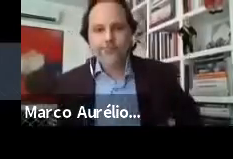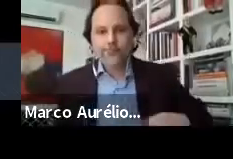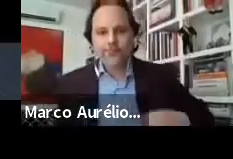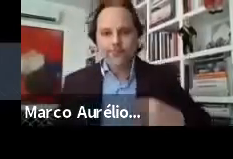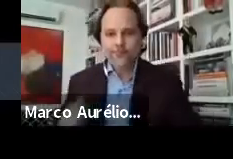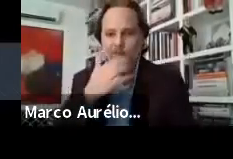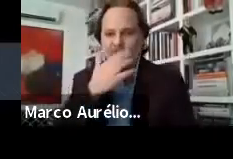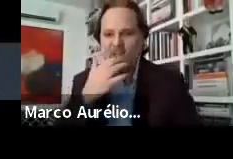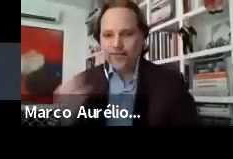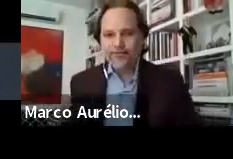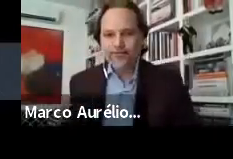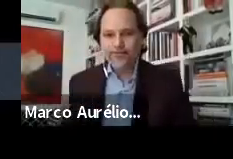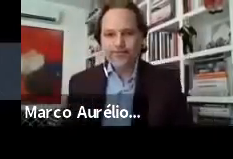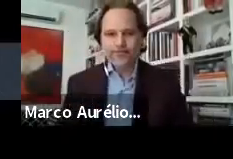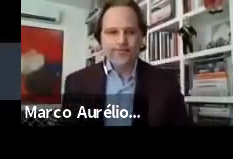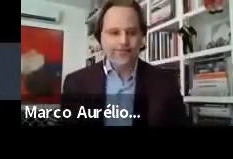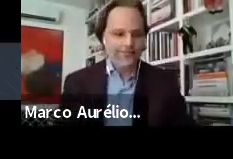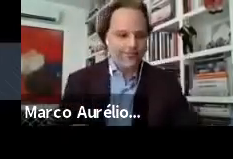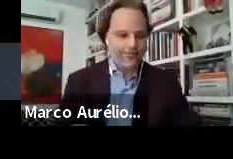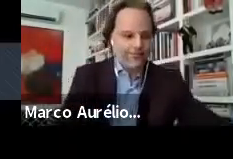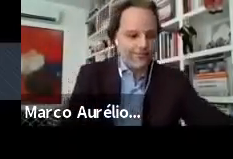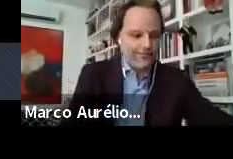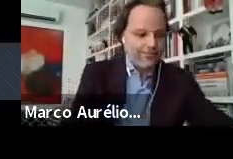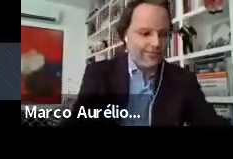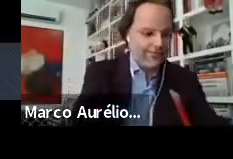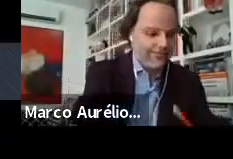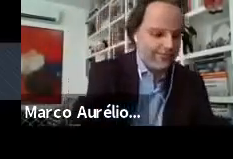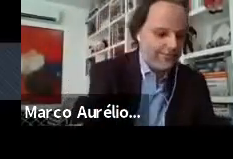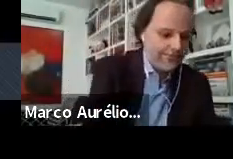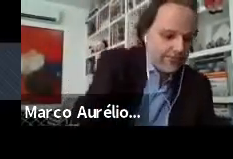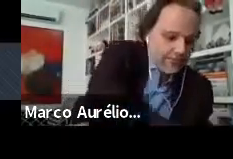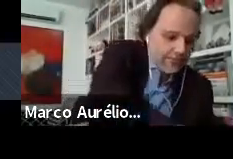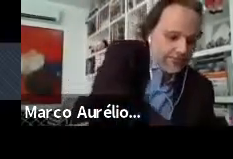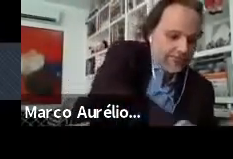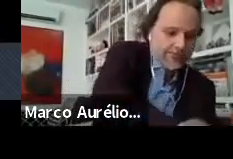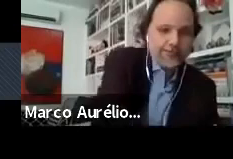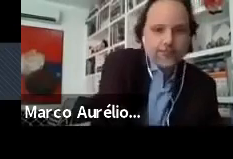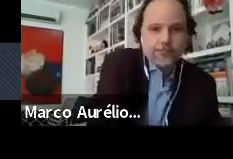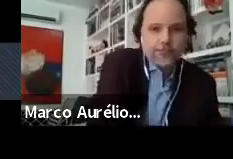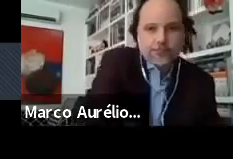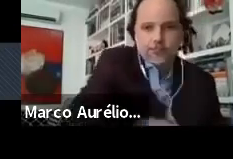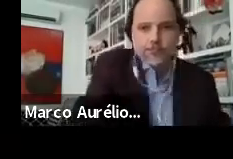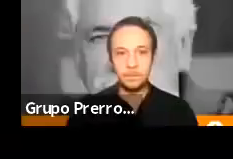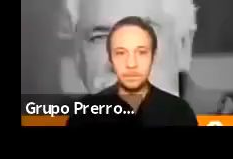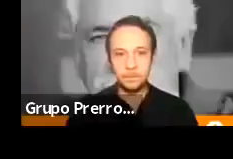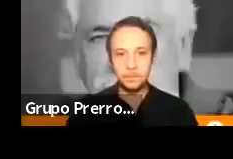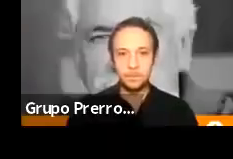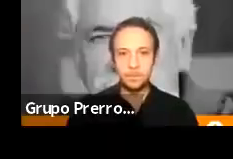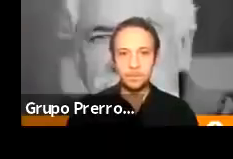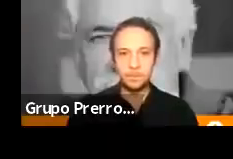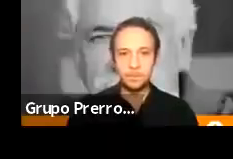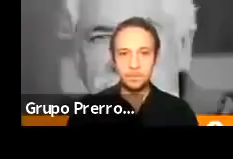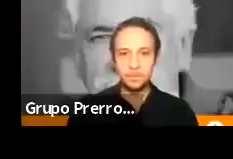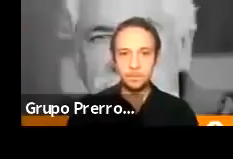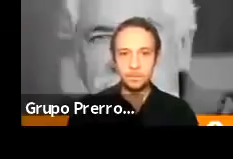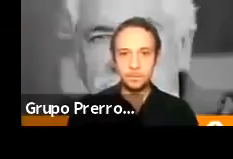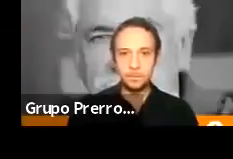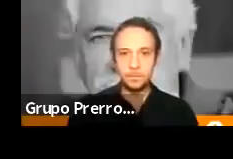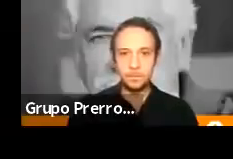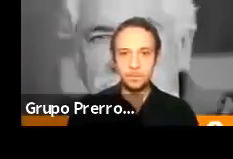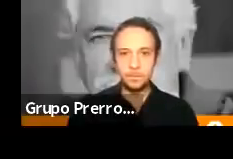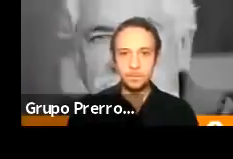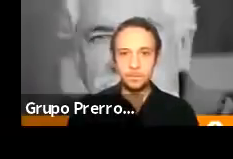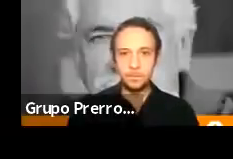A necessidade de proteger vidas. Vírus chegou. A pandemia do novo coronavírus registrou um